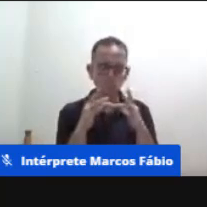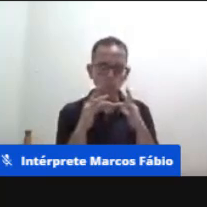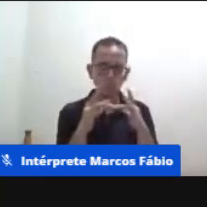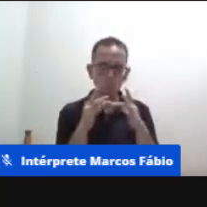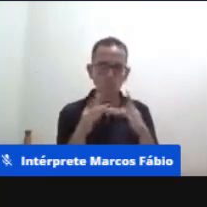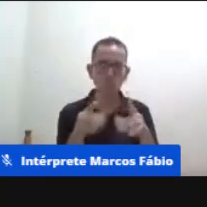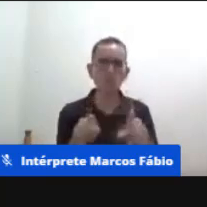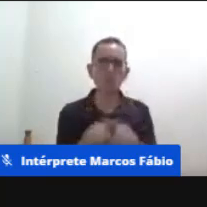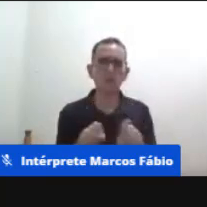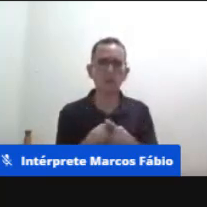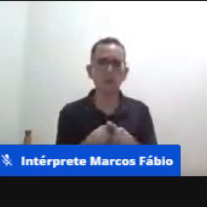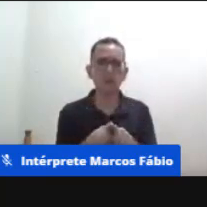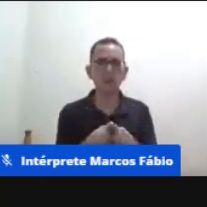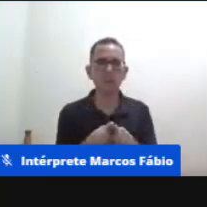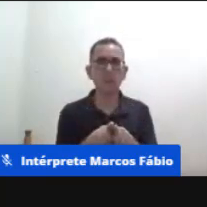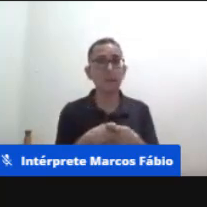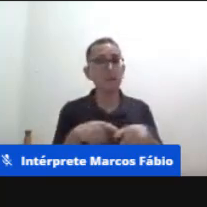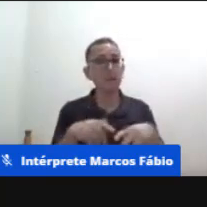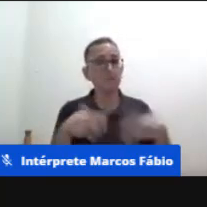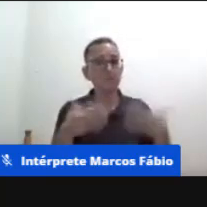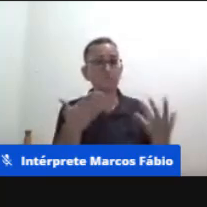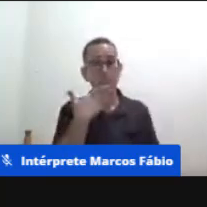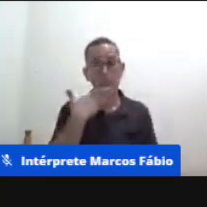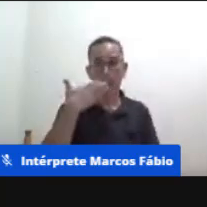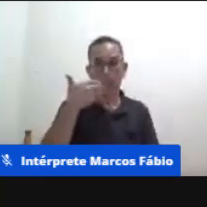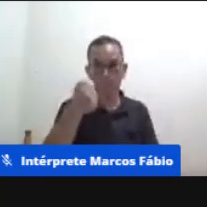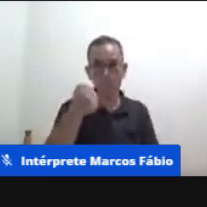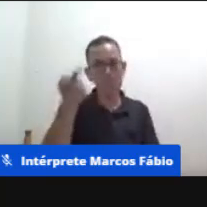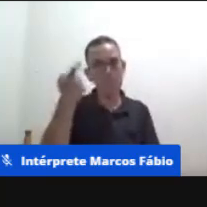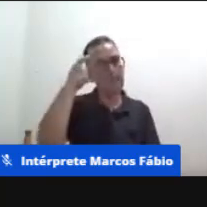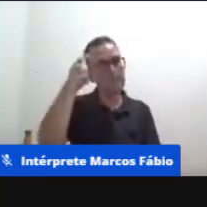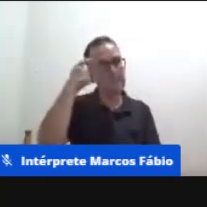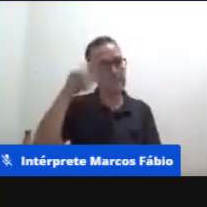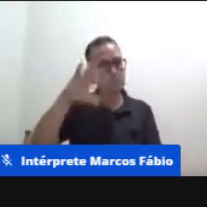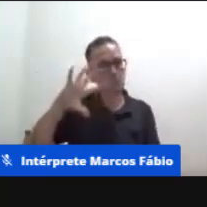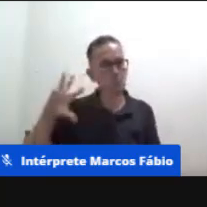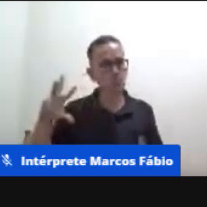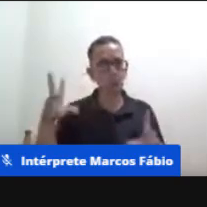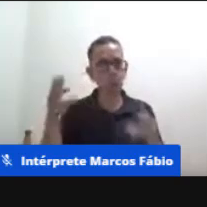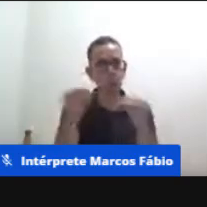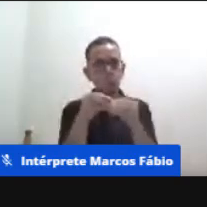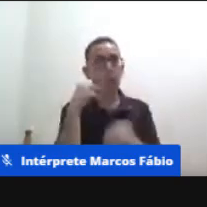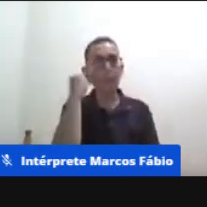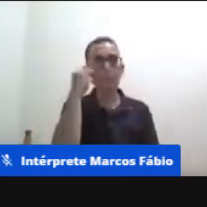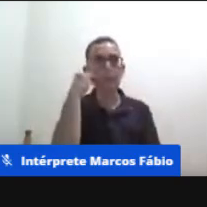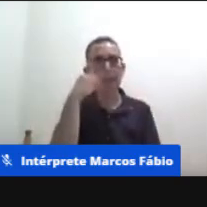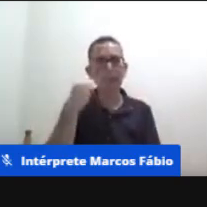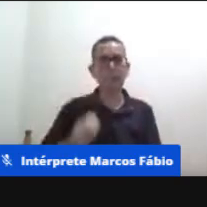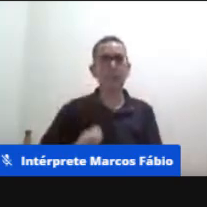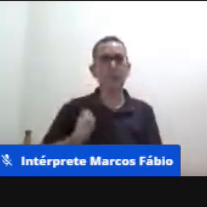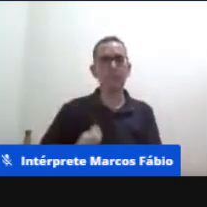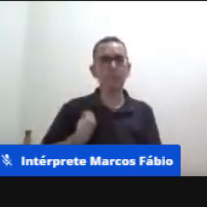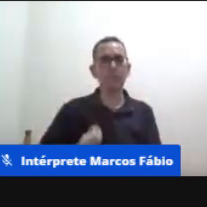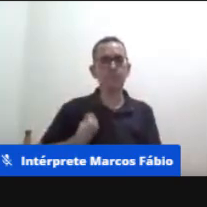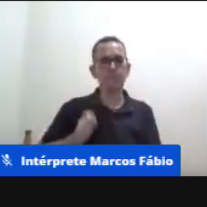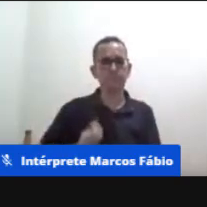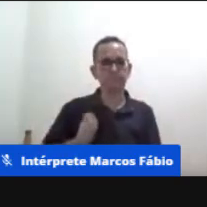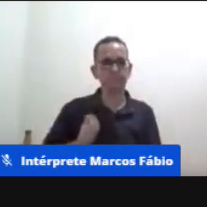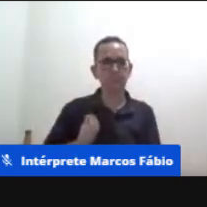nada melhor do que a gente pensar tudo isso como experiências de vida, como práticas